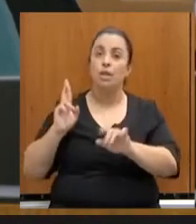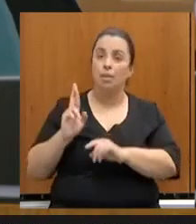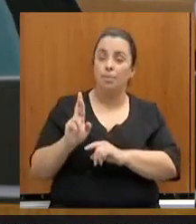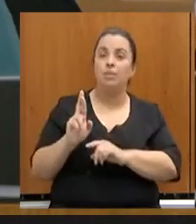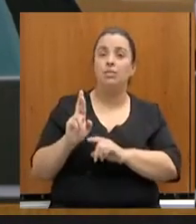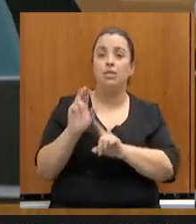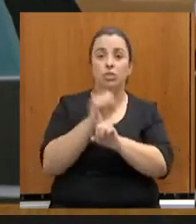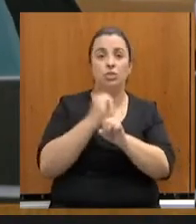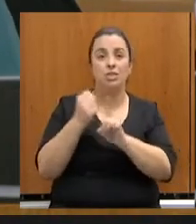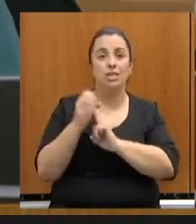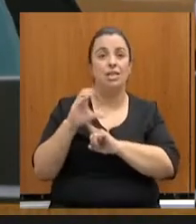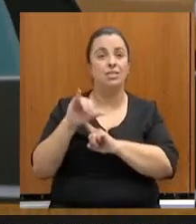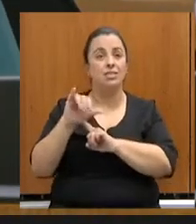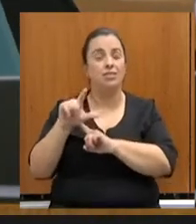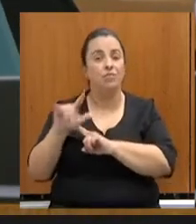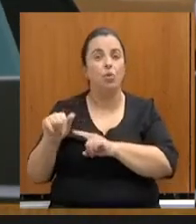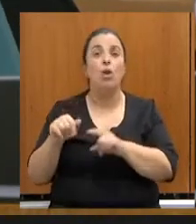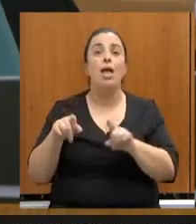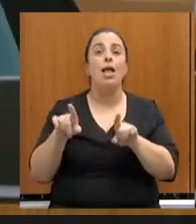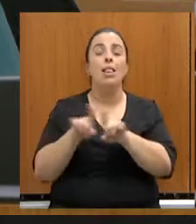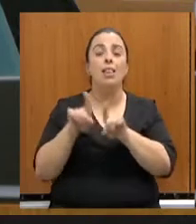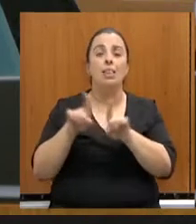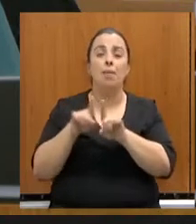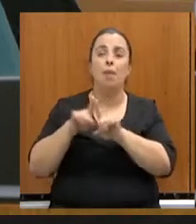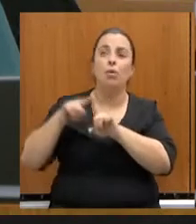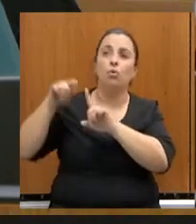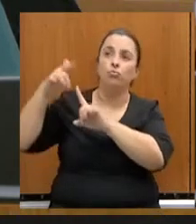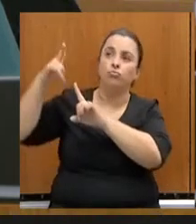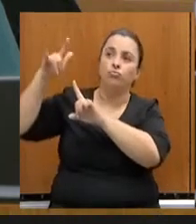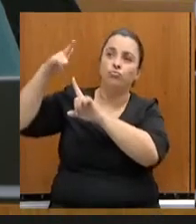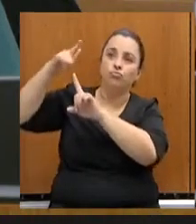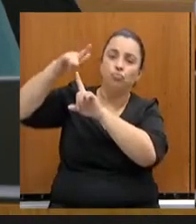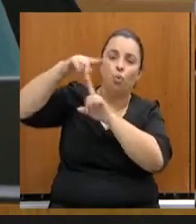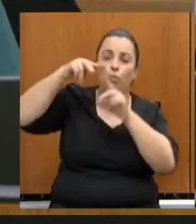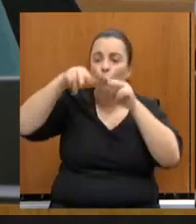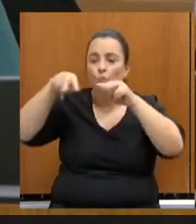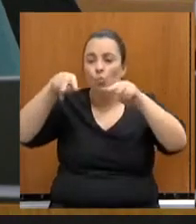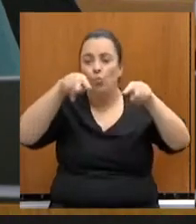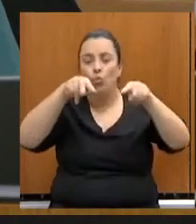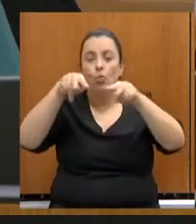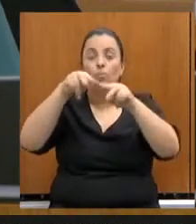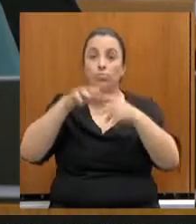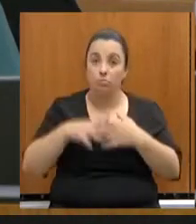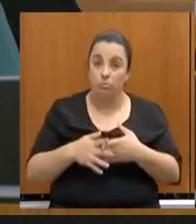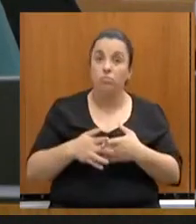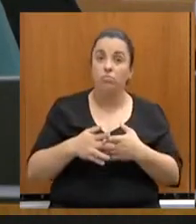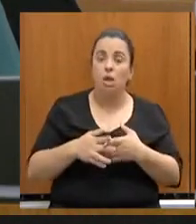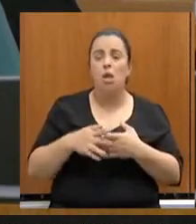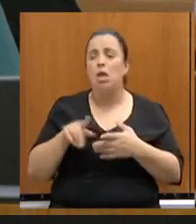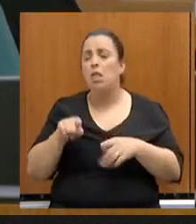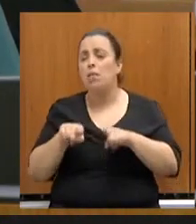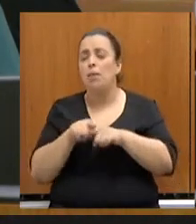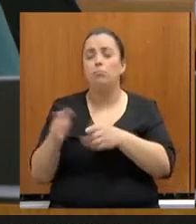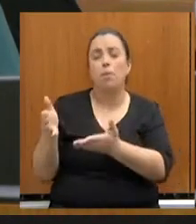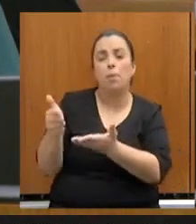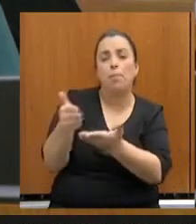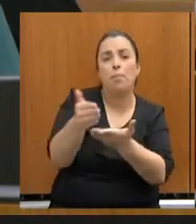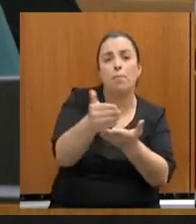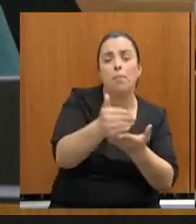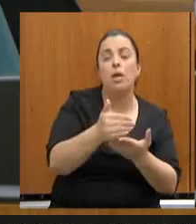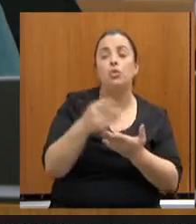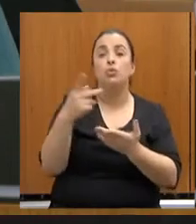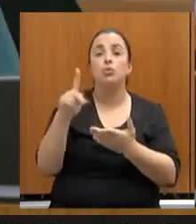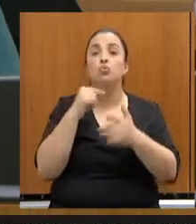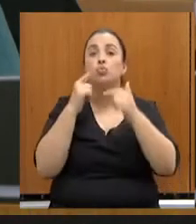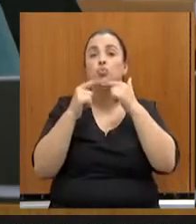fazer um sobrevoo naquela região para discutir com eles né as e São colocados mas que eu queria deixar claro